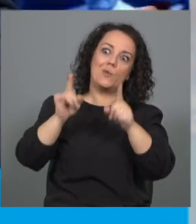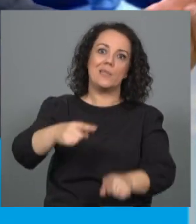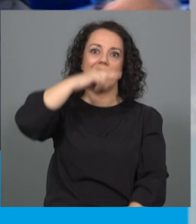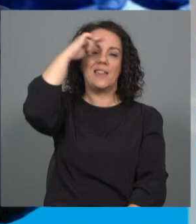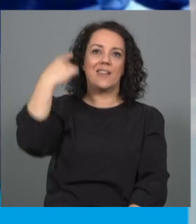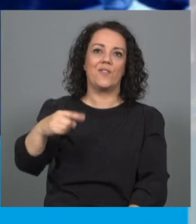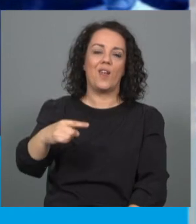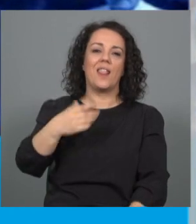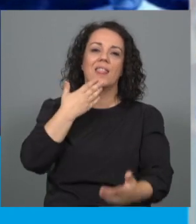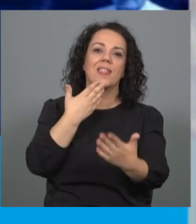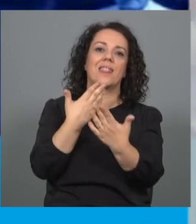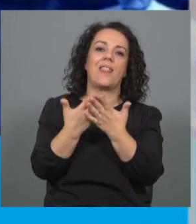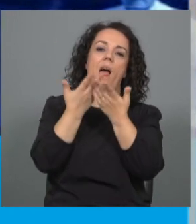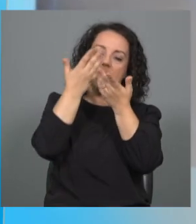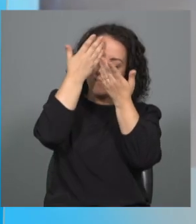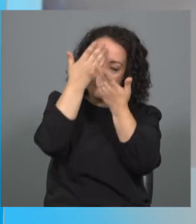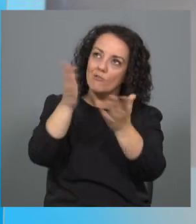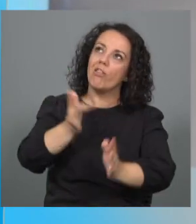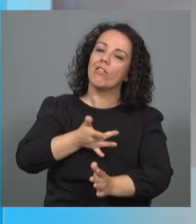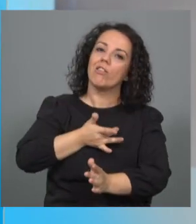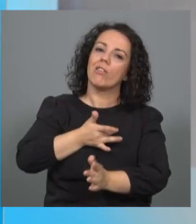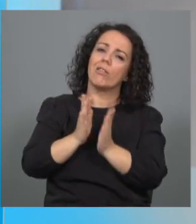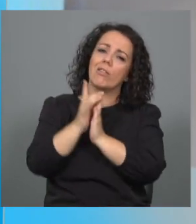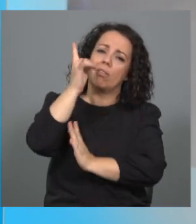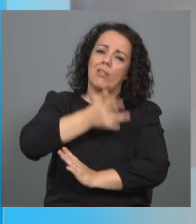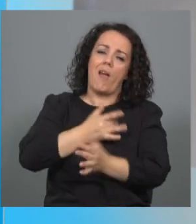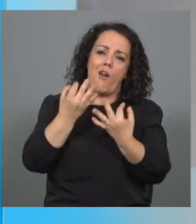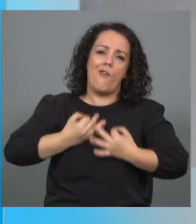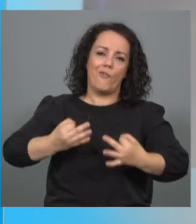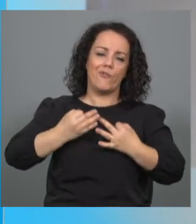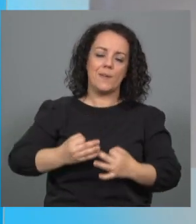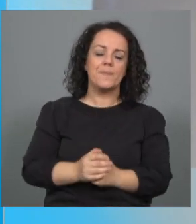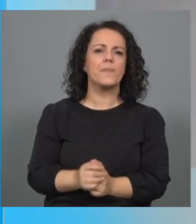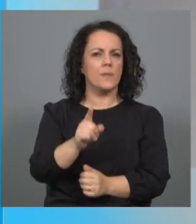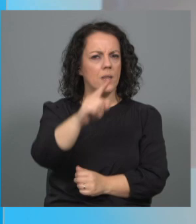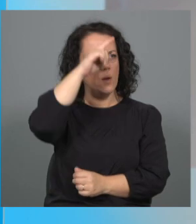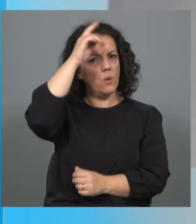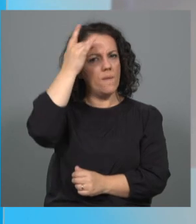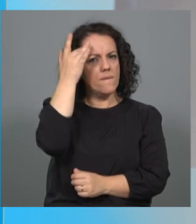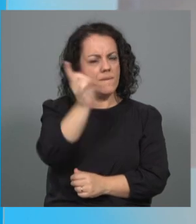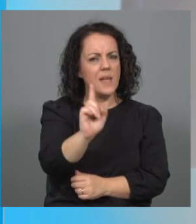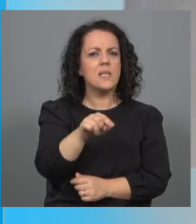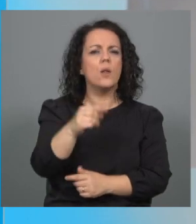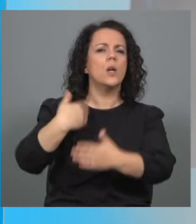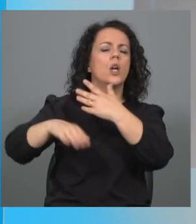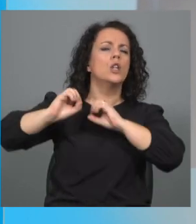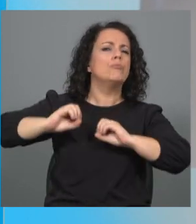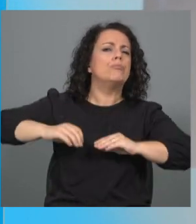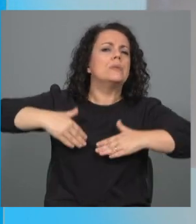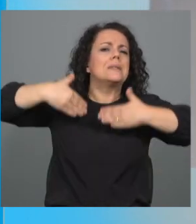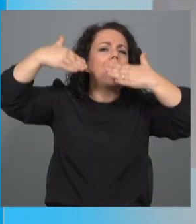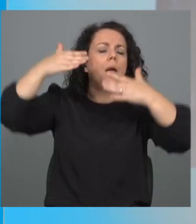deixar-nos amar inteiramente por Deus. Claro. Não foi fácil para estes primeiros discípulos, não é? E para o cristianismo nascente manter